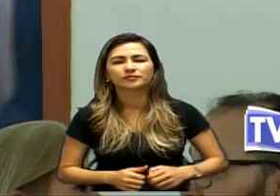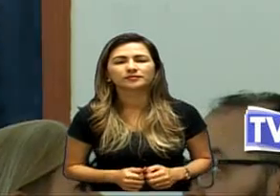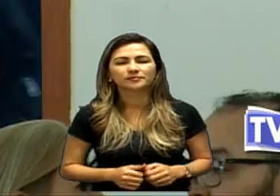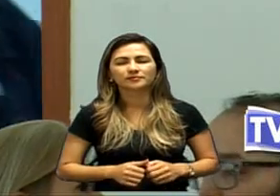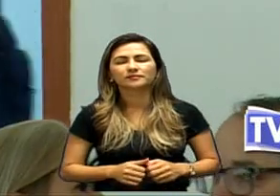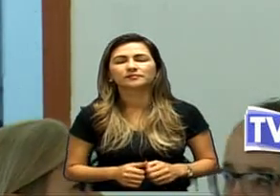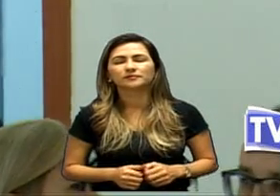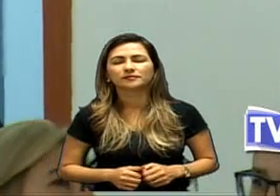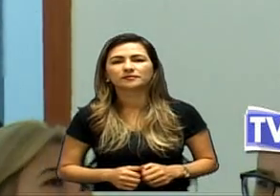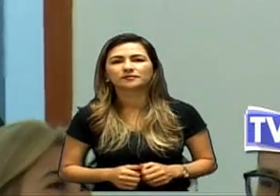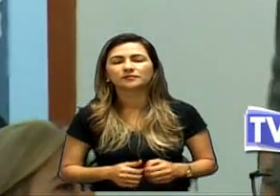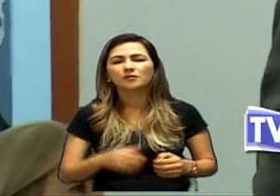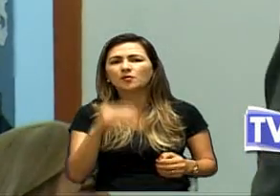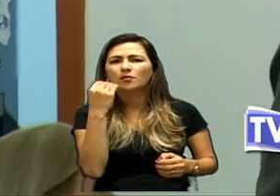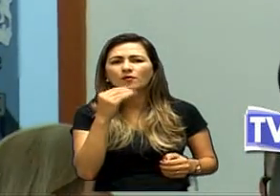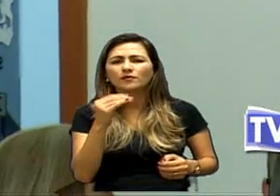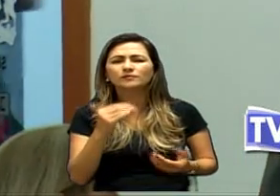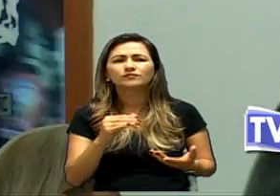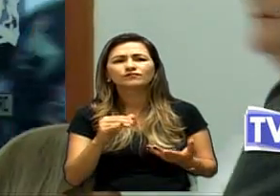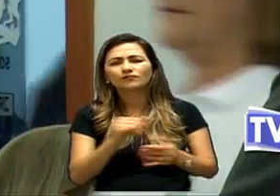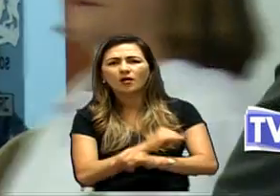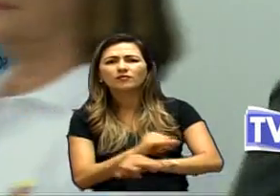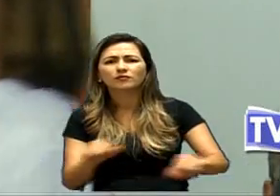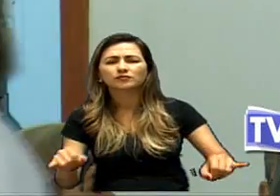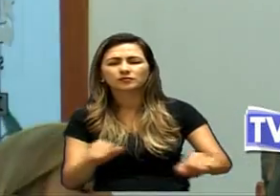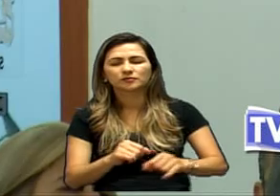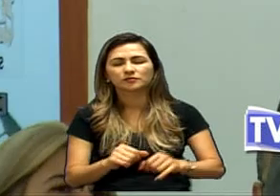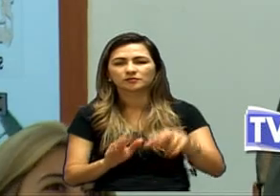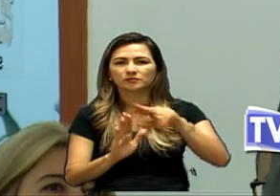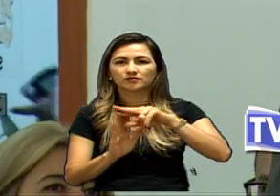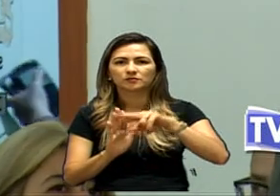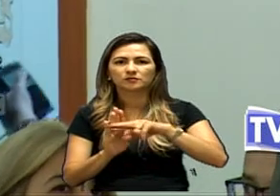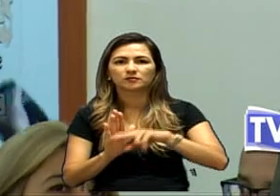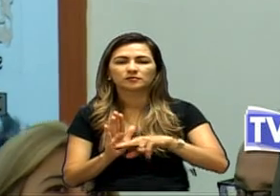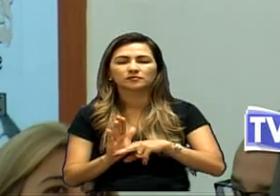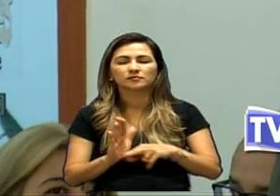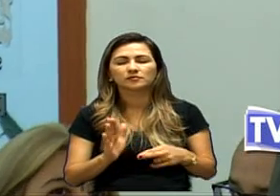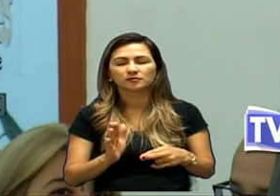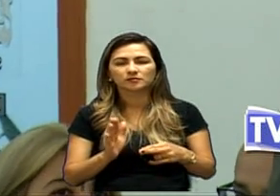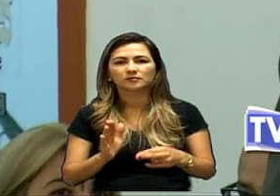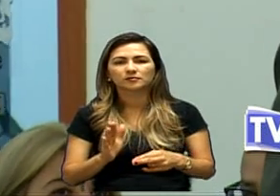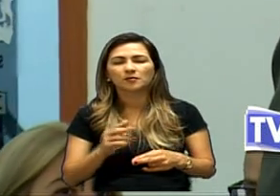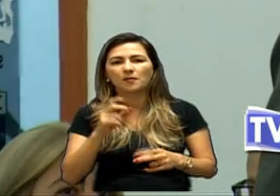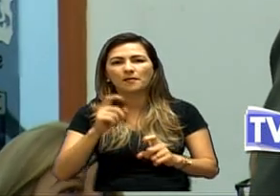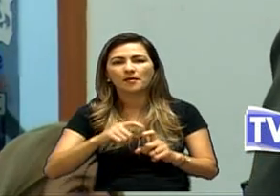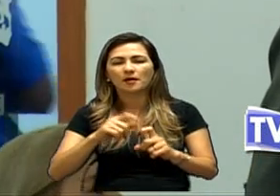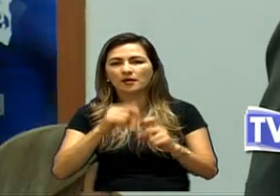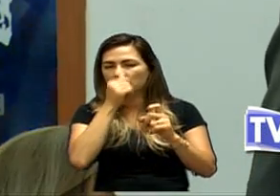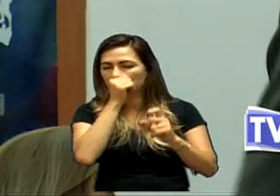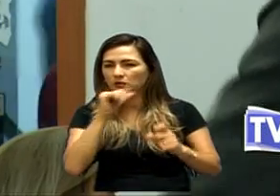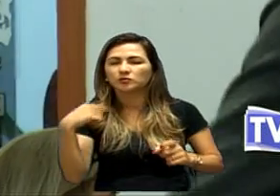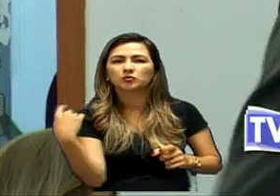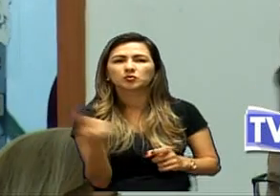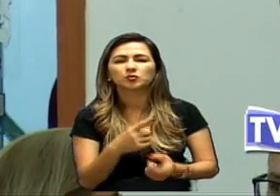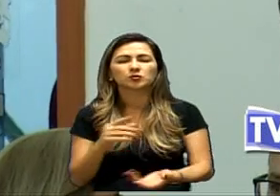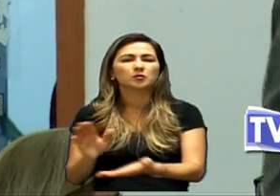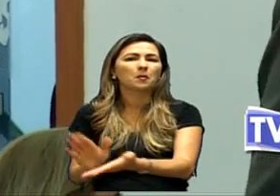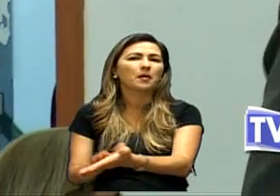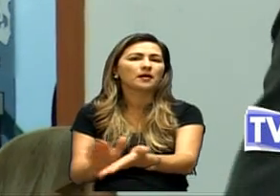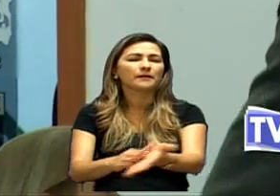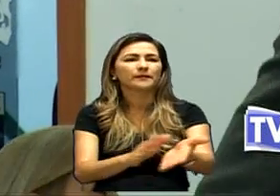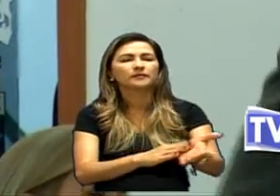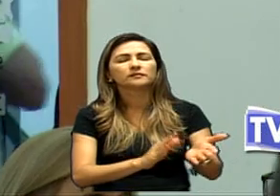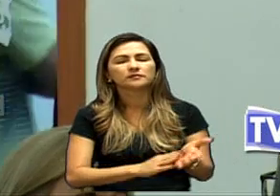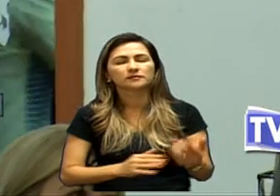que hoje foi falado aí o requerimento dando os parabéns a todos os médicos de Sorocaba, eu e o